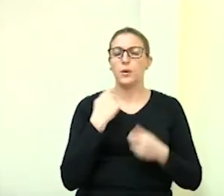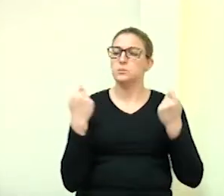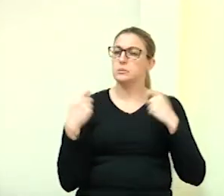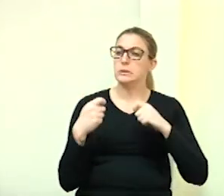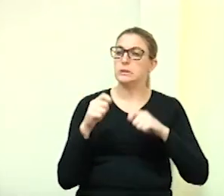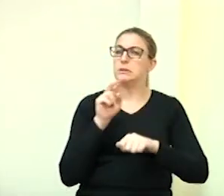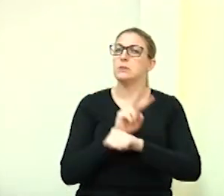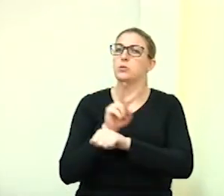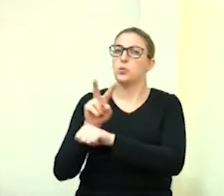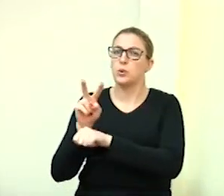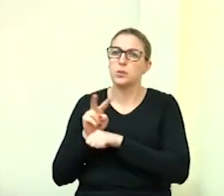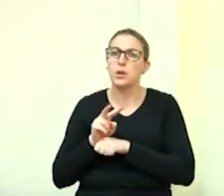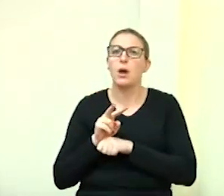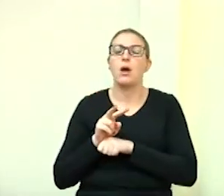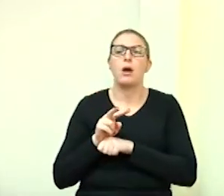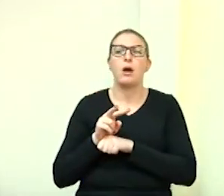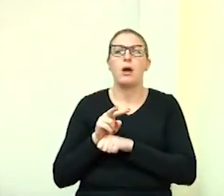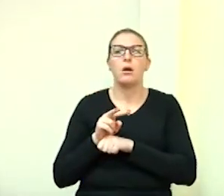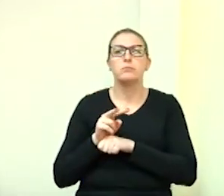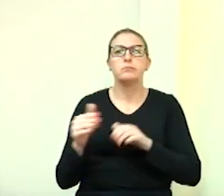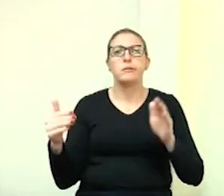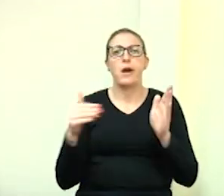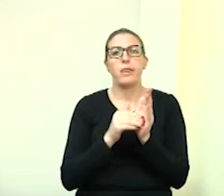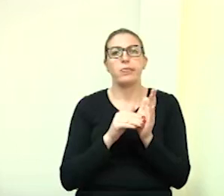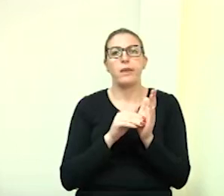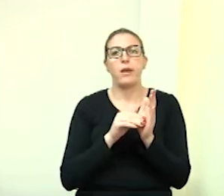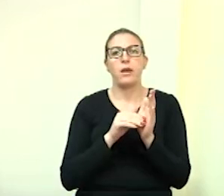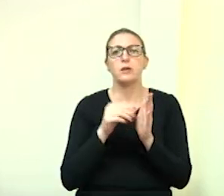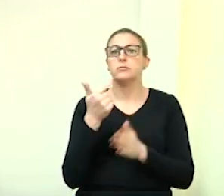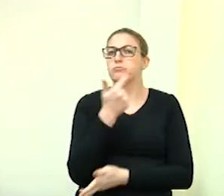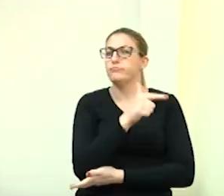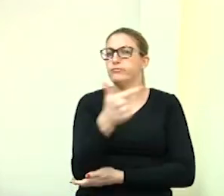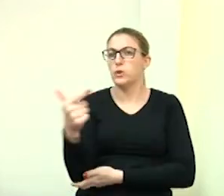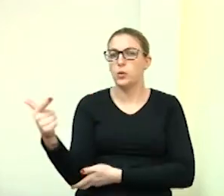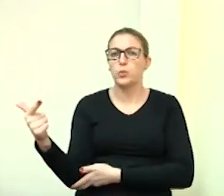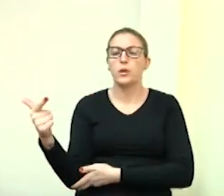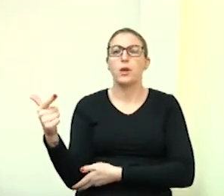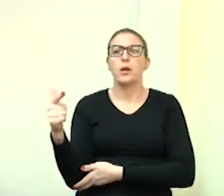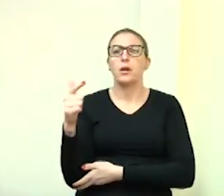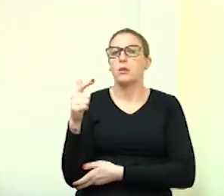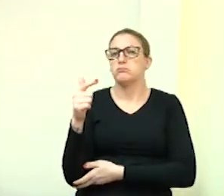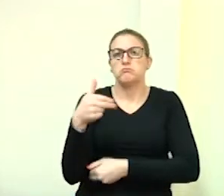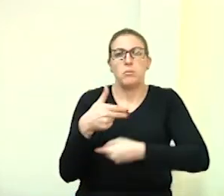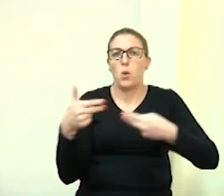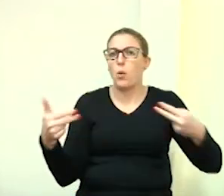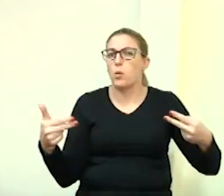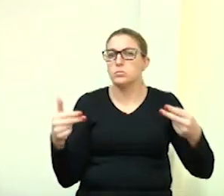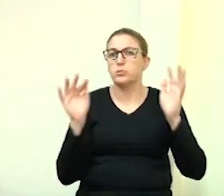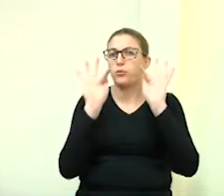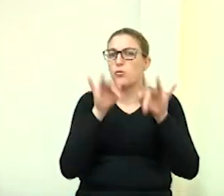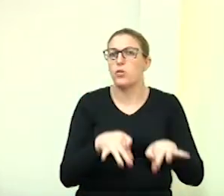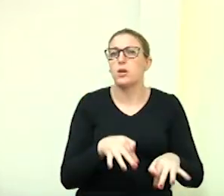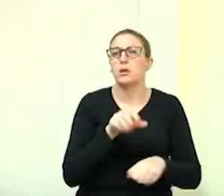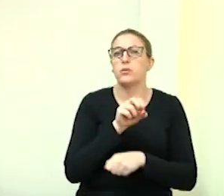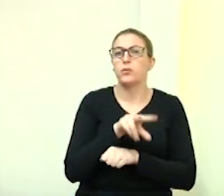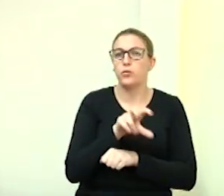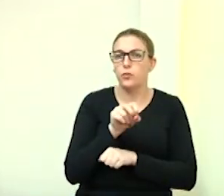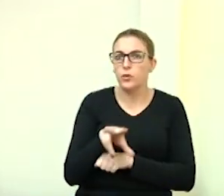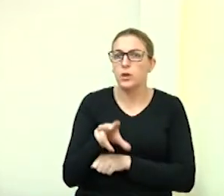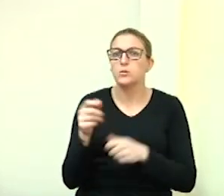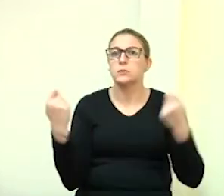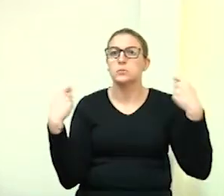recurso para eliminar o vírus nós temos que ter muito cuidado né então é isso que